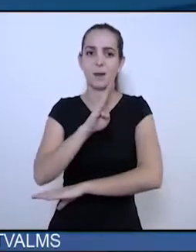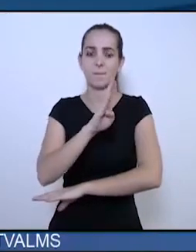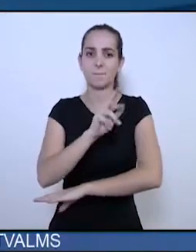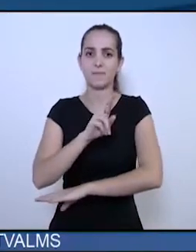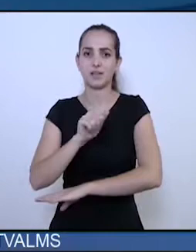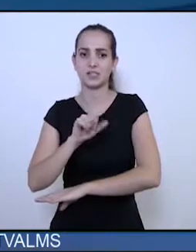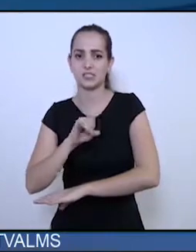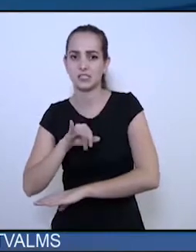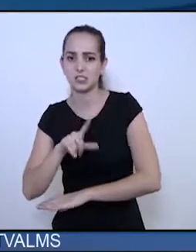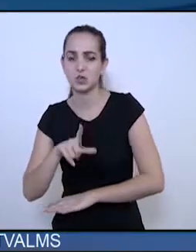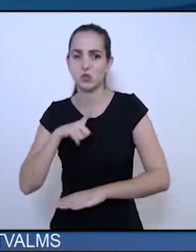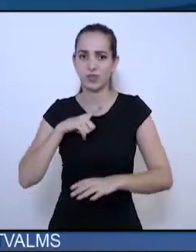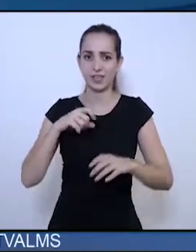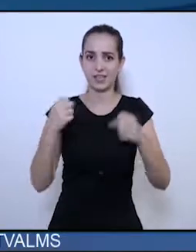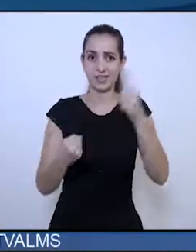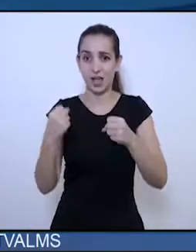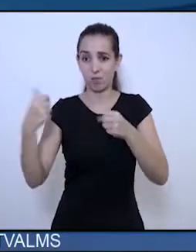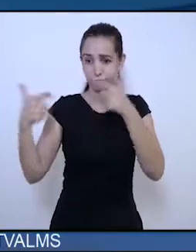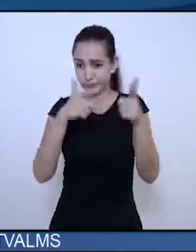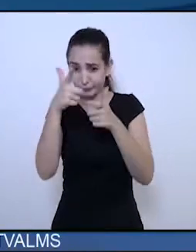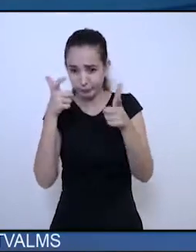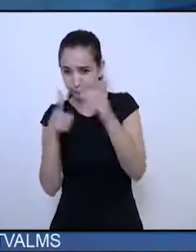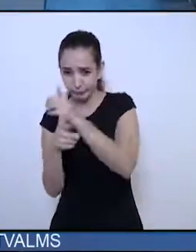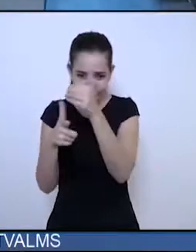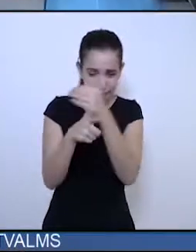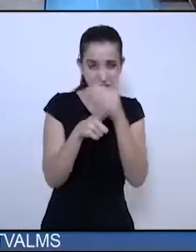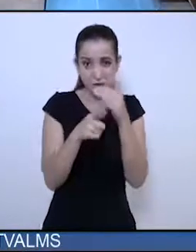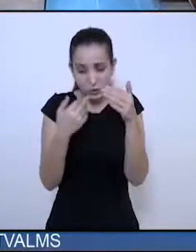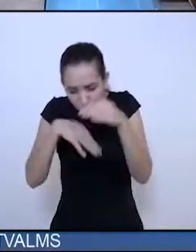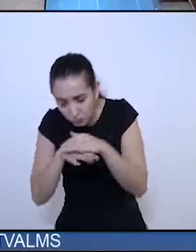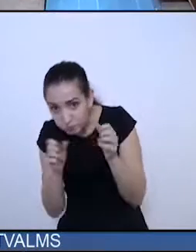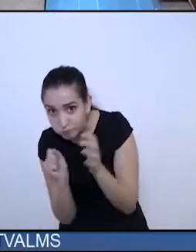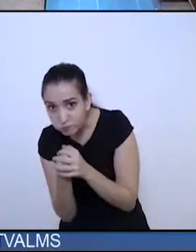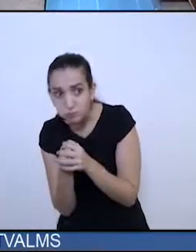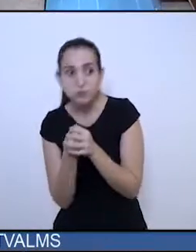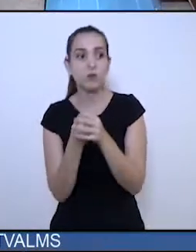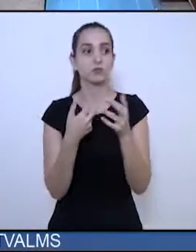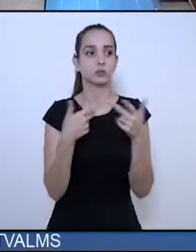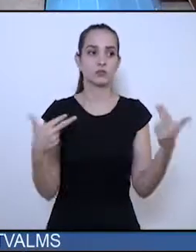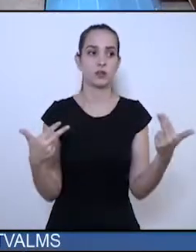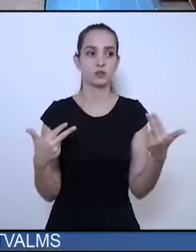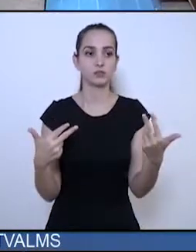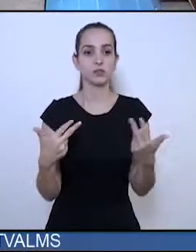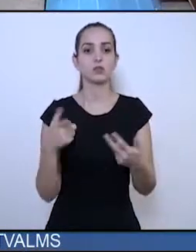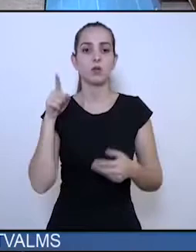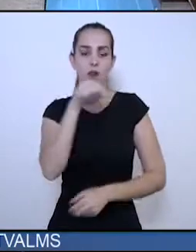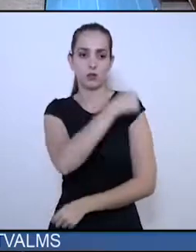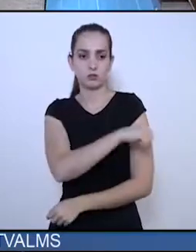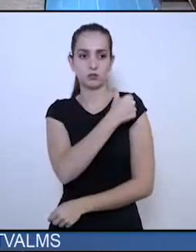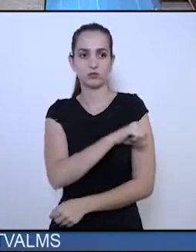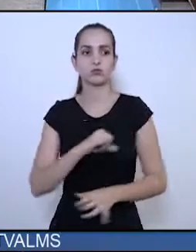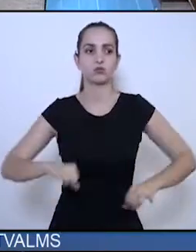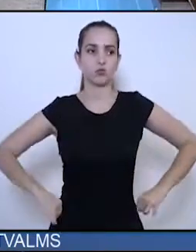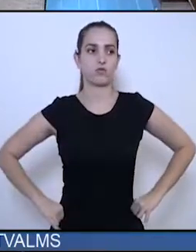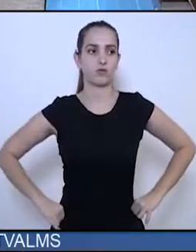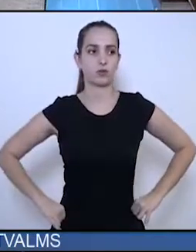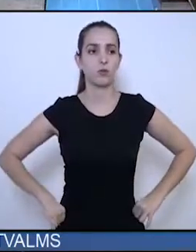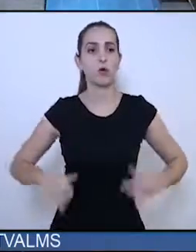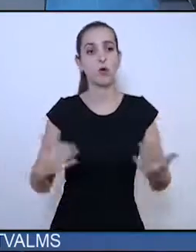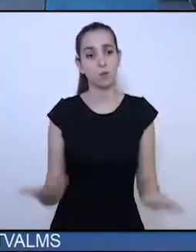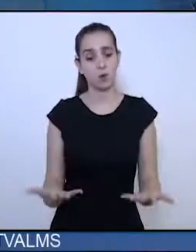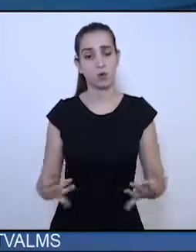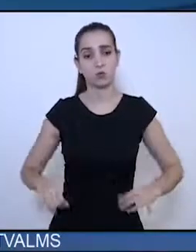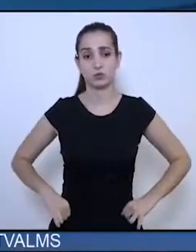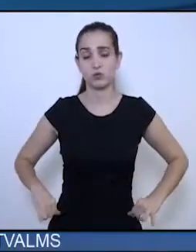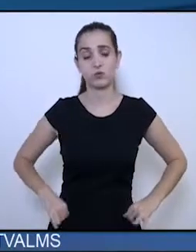entrar debaixo de carro porque está passando bala para tudo quanto é lado? Eu tenho. O Rio de Janeiro dissolveu. O presidente Michel